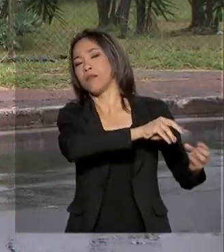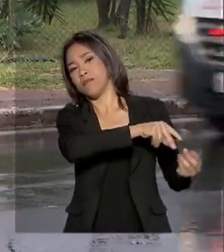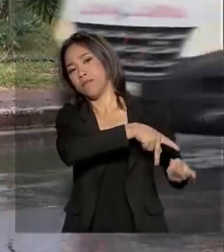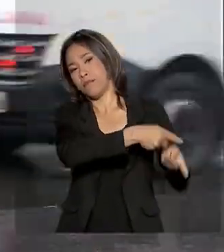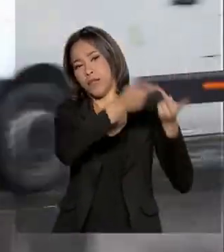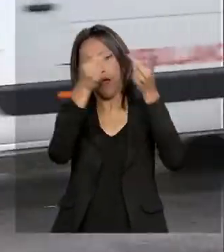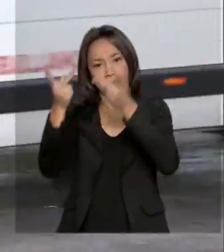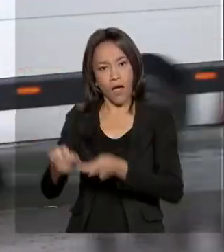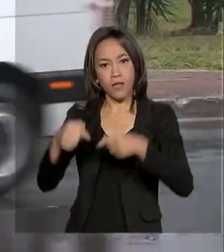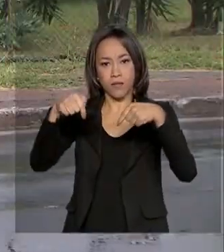no centro da capital federal.